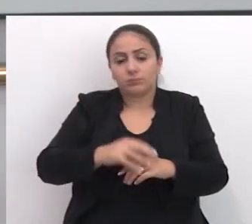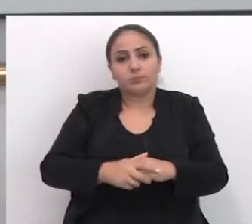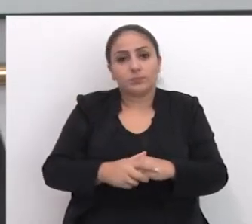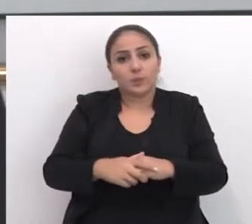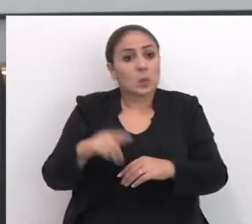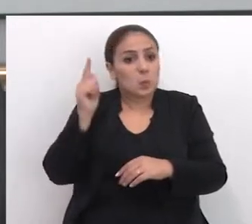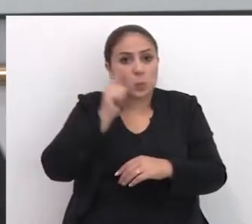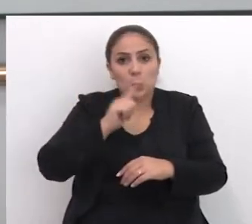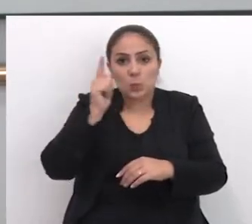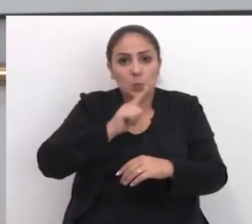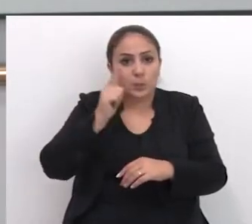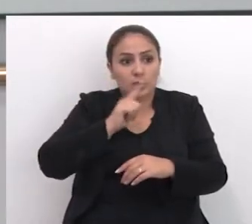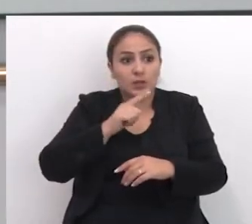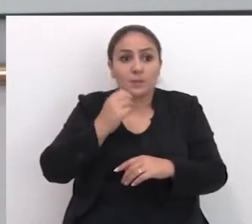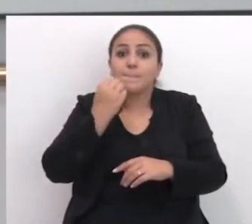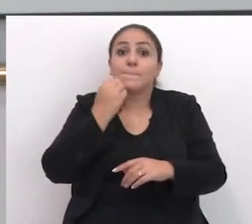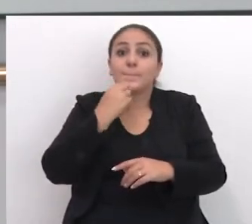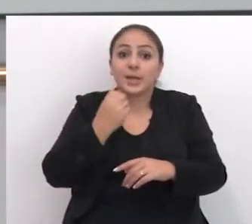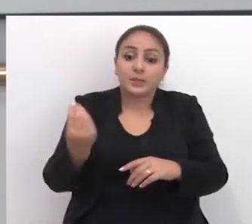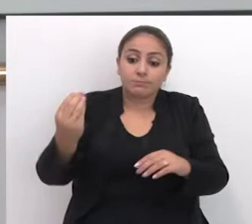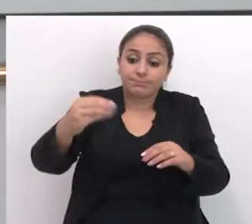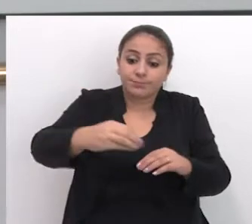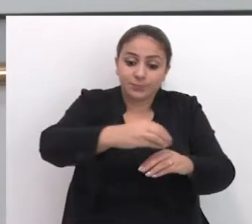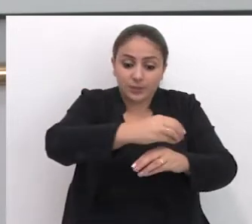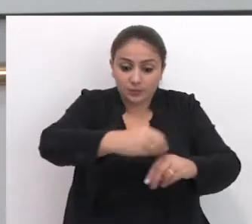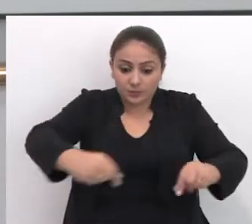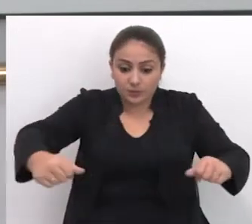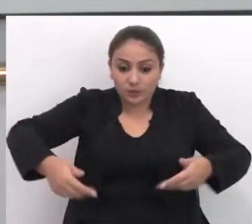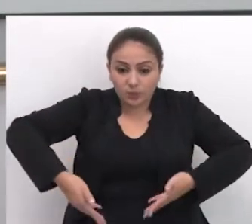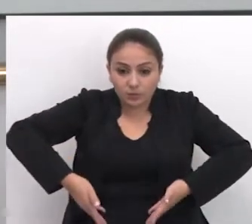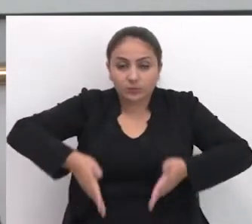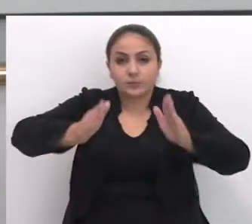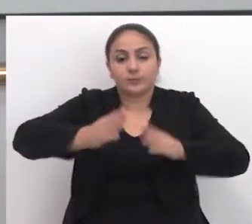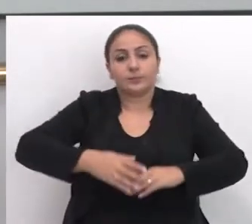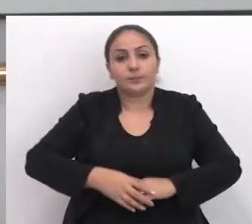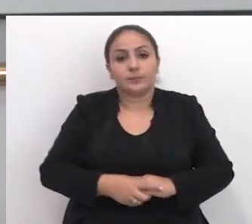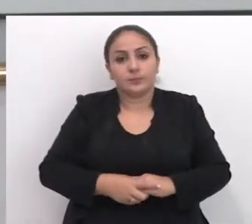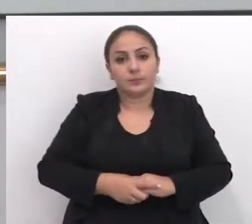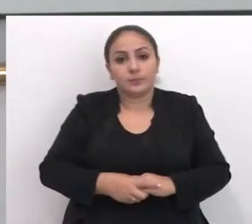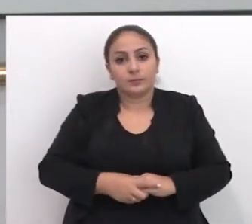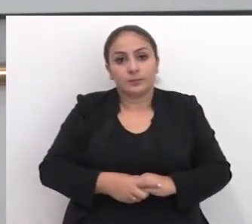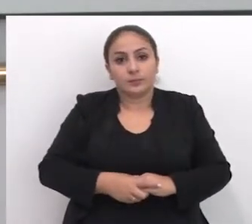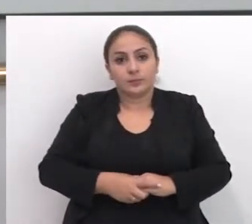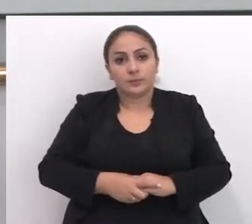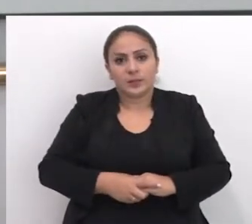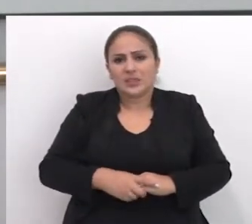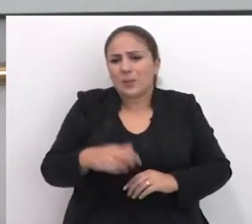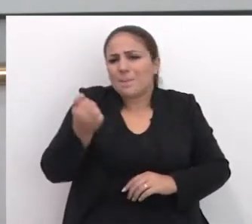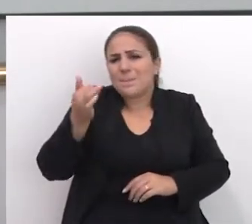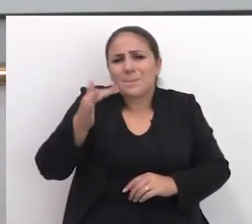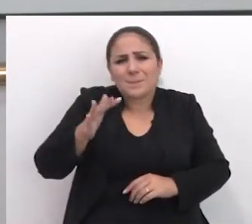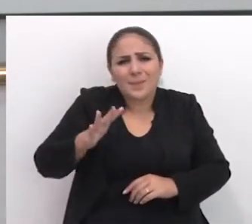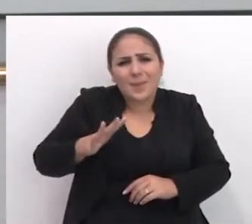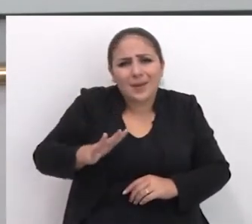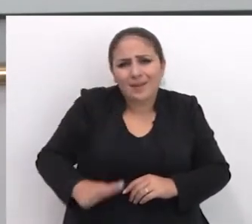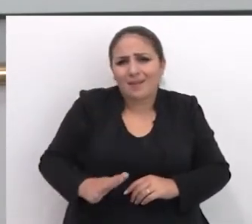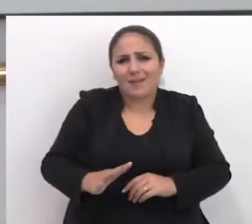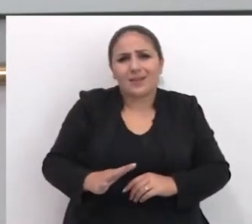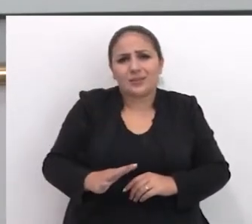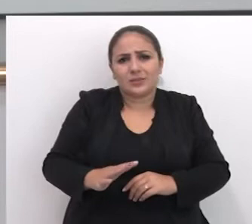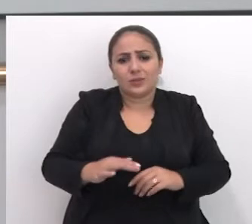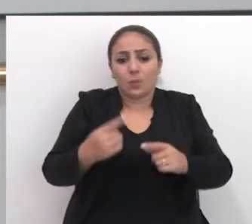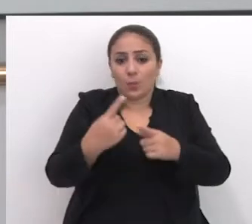não conseguem largar uma brita nos corredores que fosse, um calçamento com um paralelepípedo, isso é a coisa mais barata do